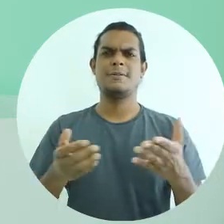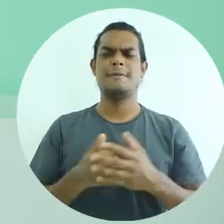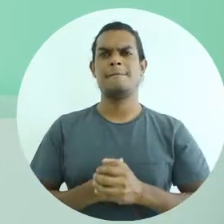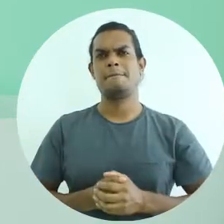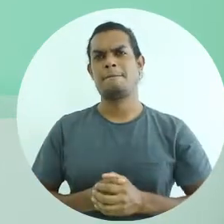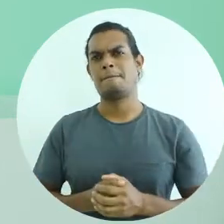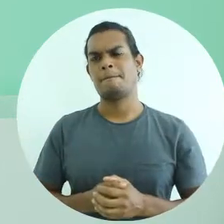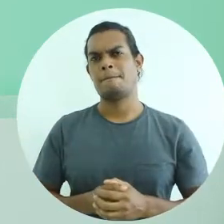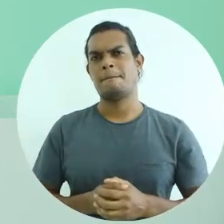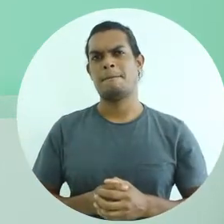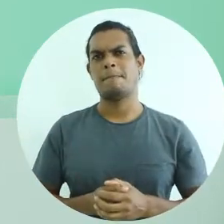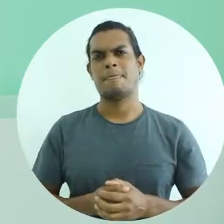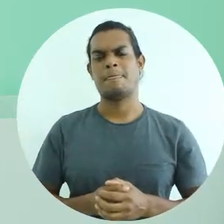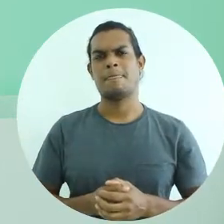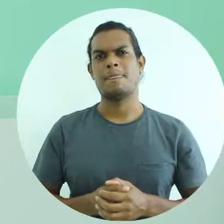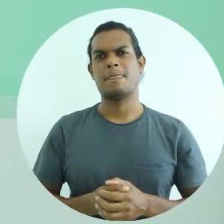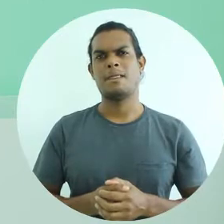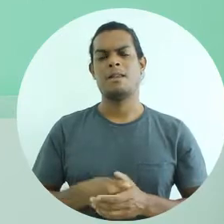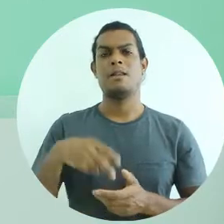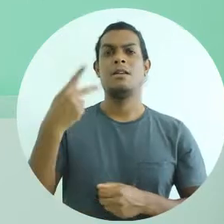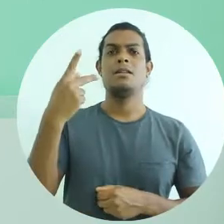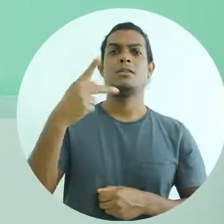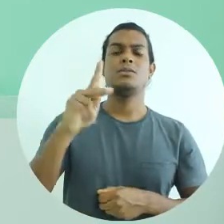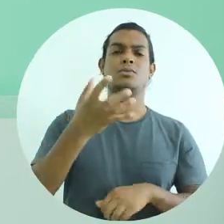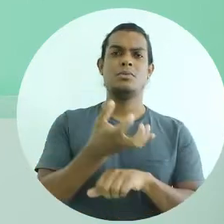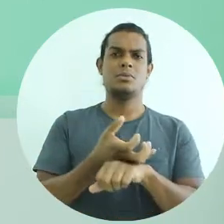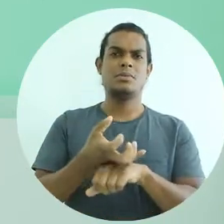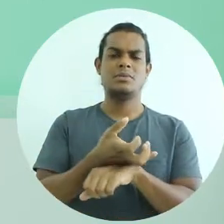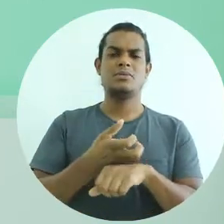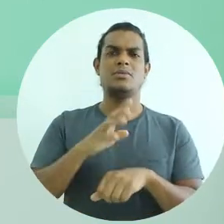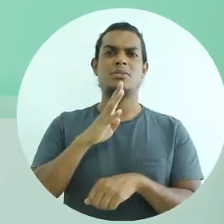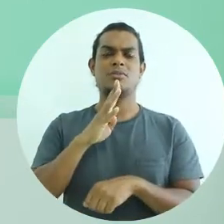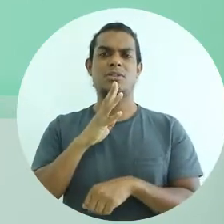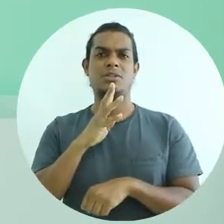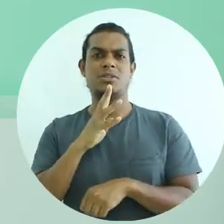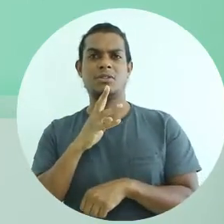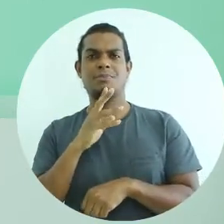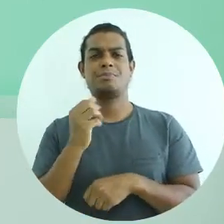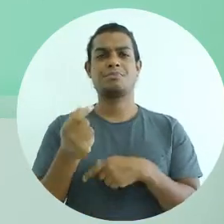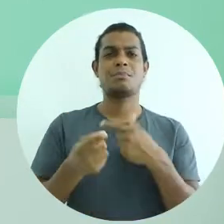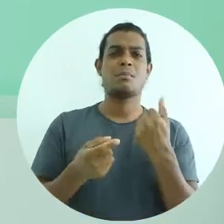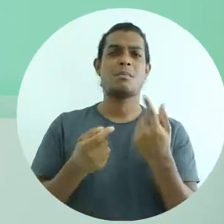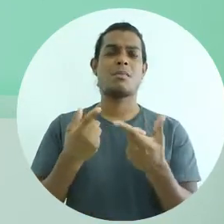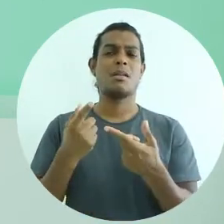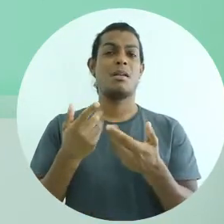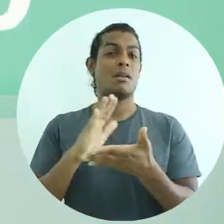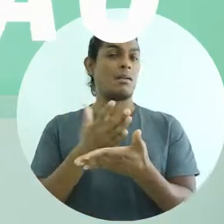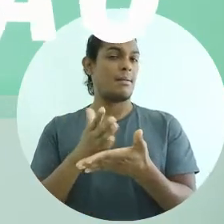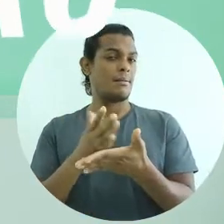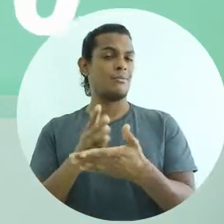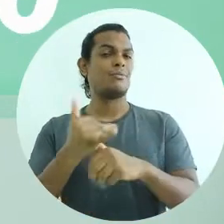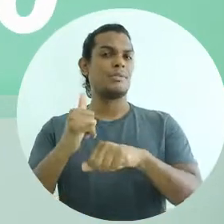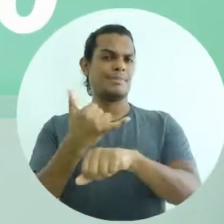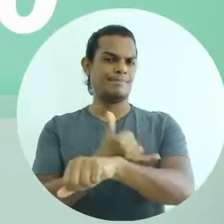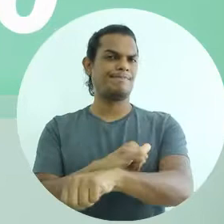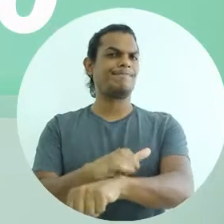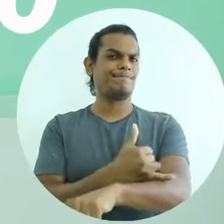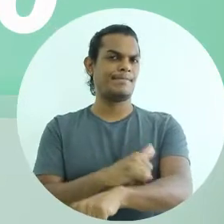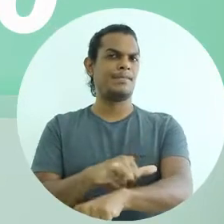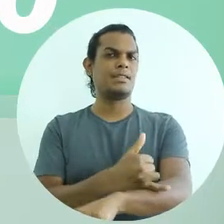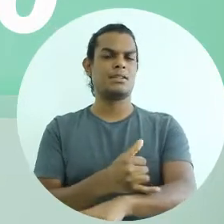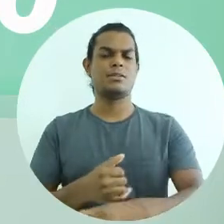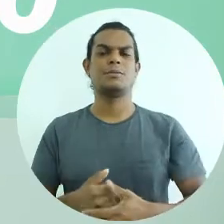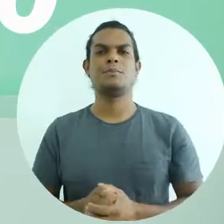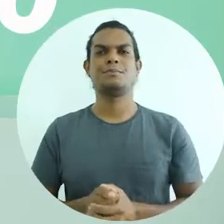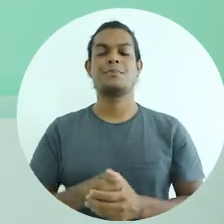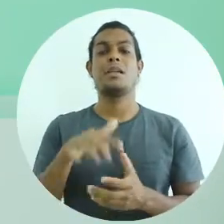gestão. Mas na sua disciplina você vai conhecer algumas delas, sendo a primeira a folha de verificação. A folha